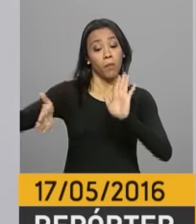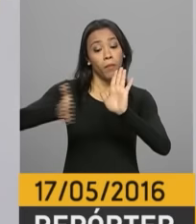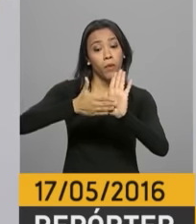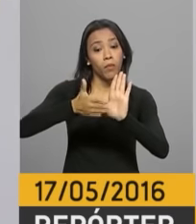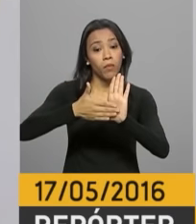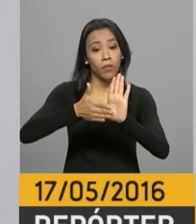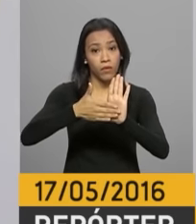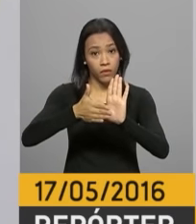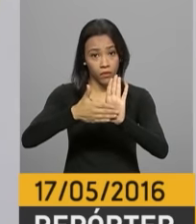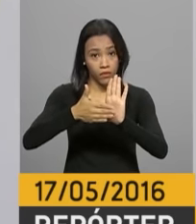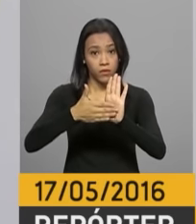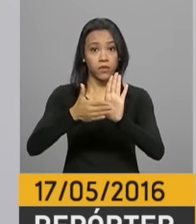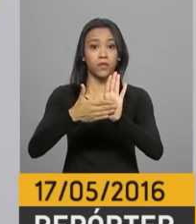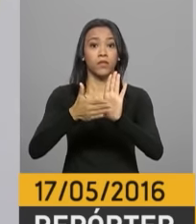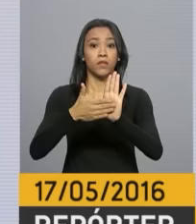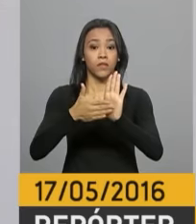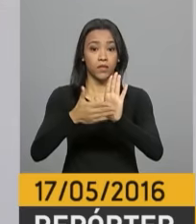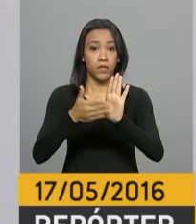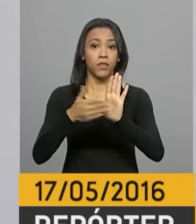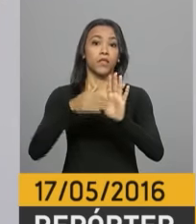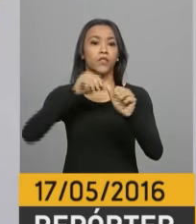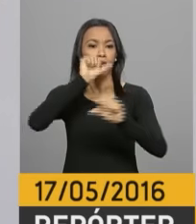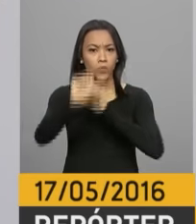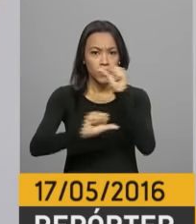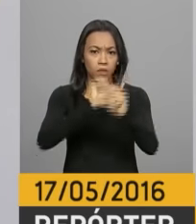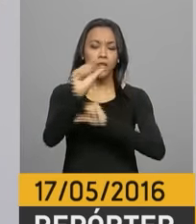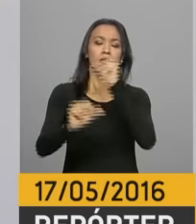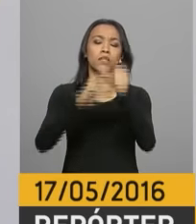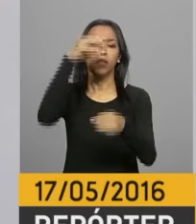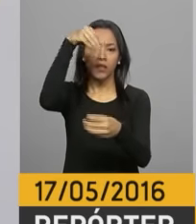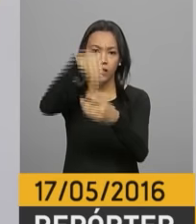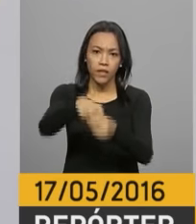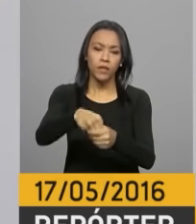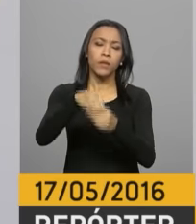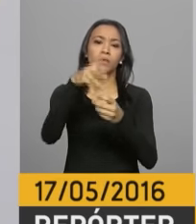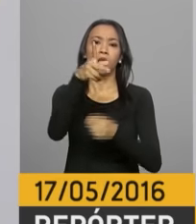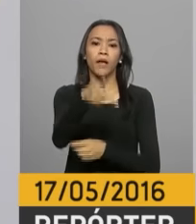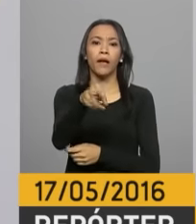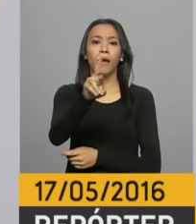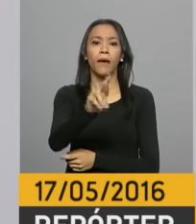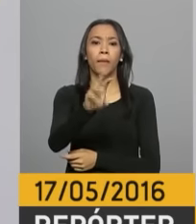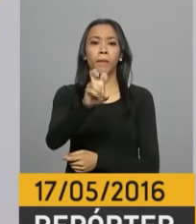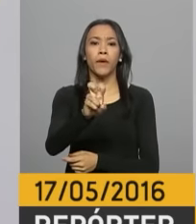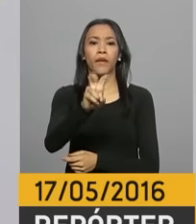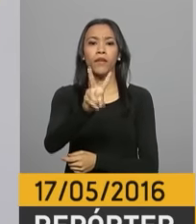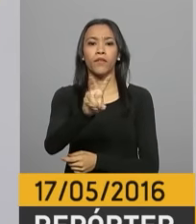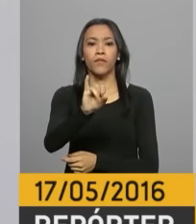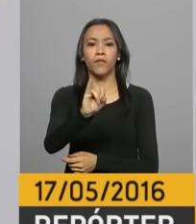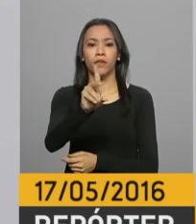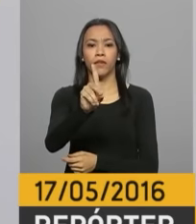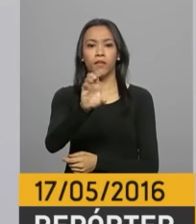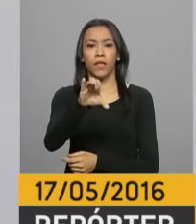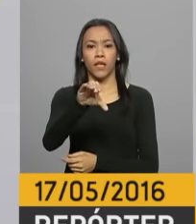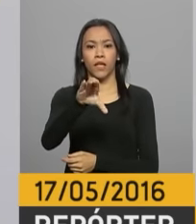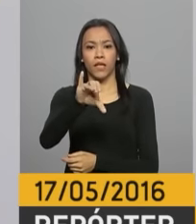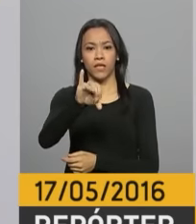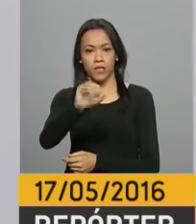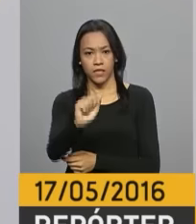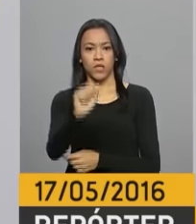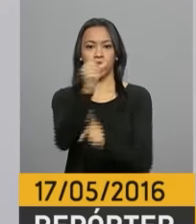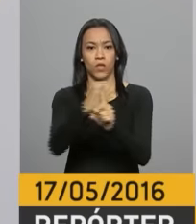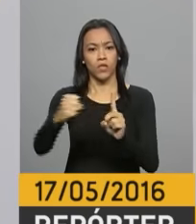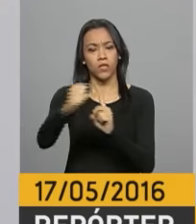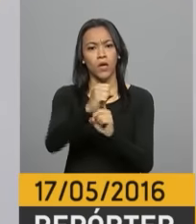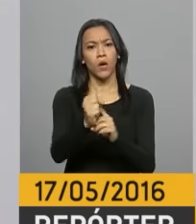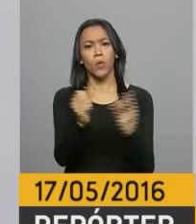proposta de reforma da Previdência Social em 30 dias. É